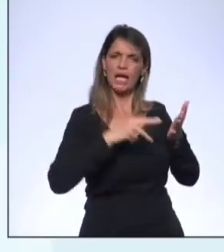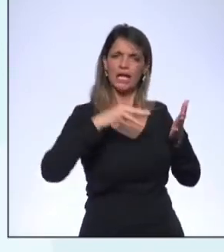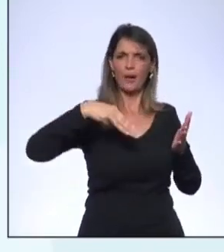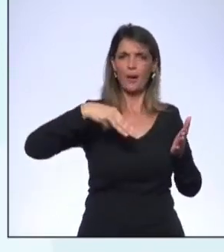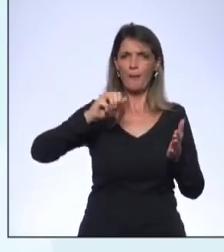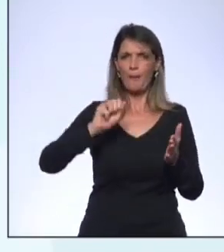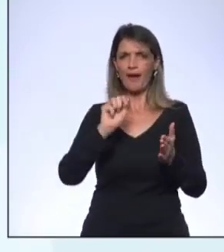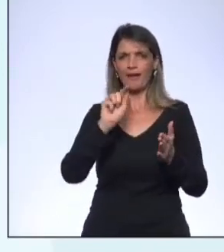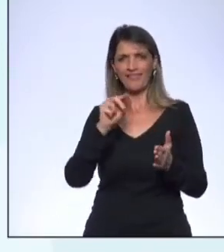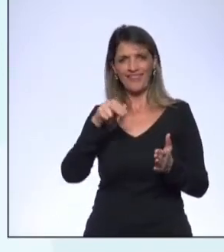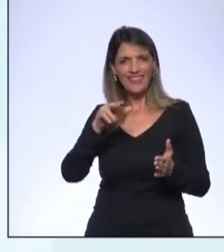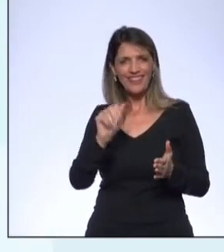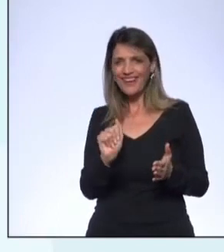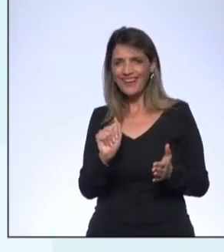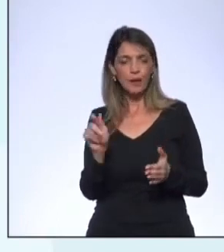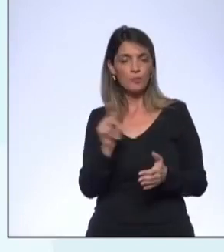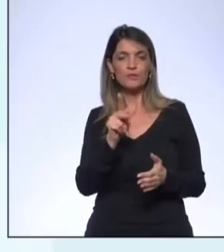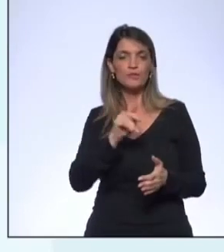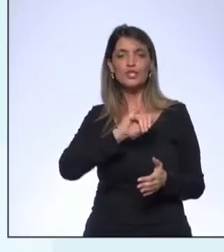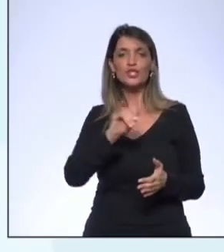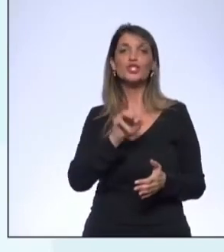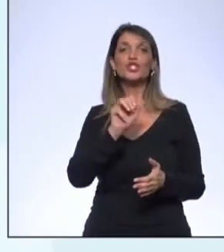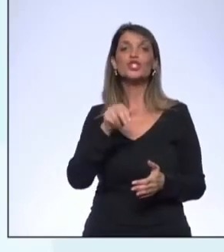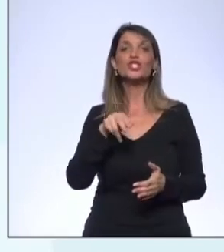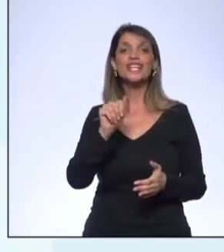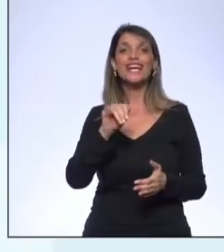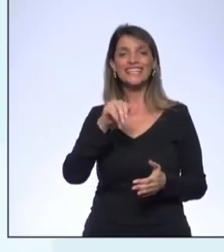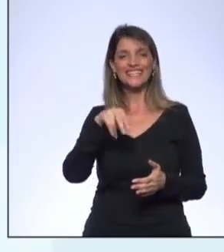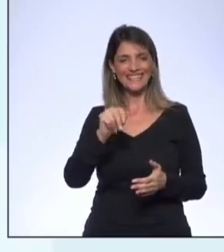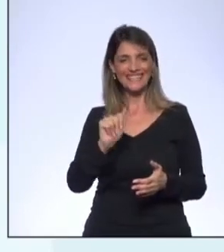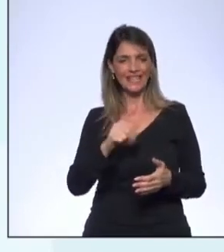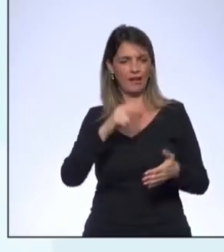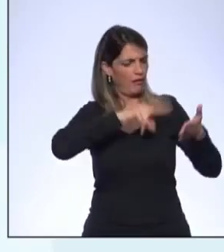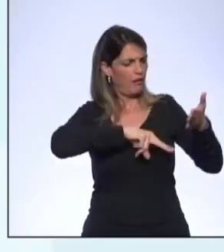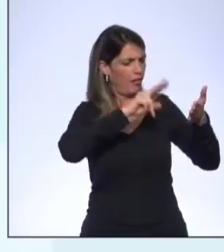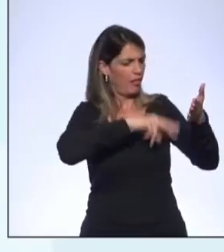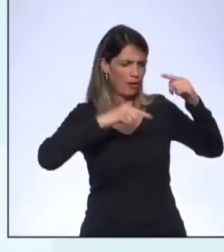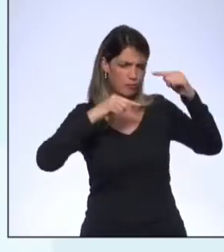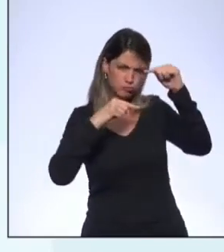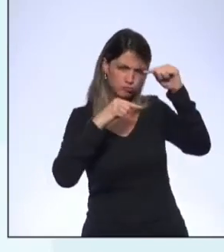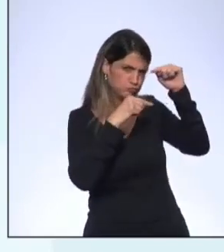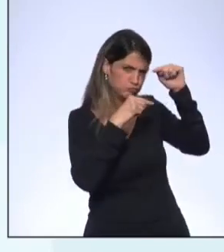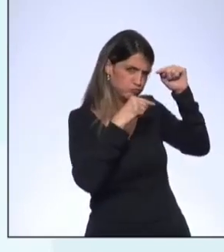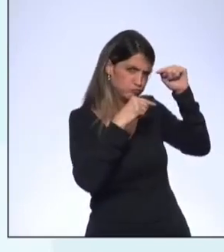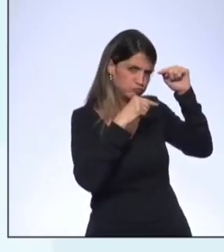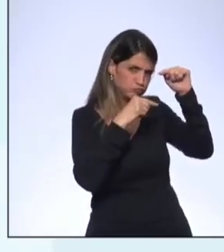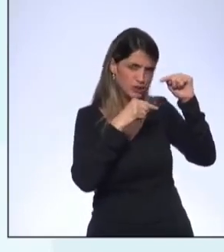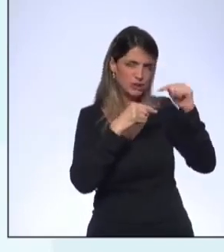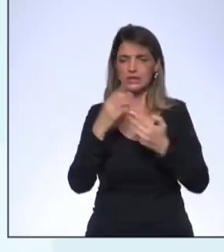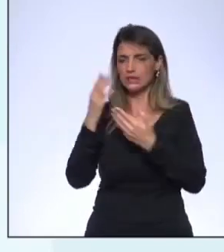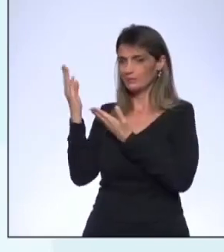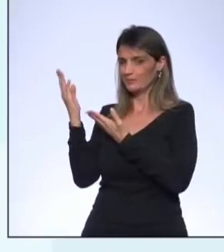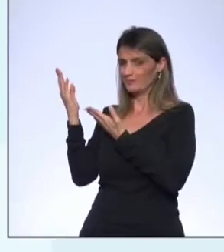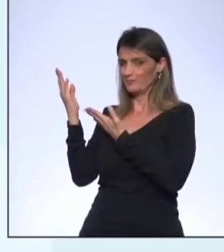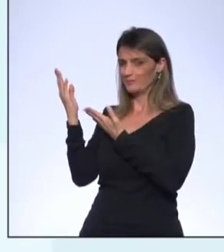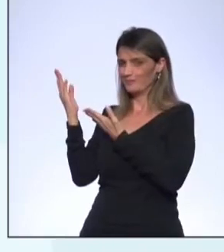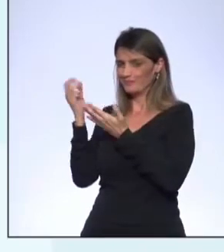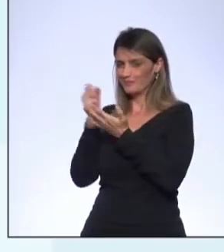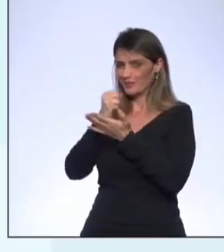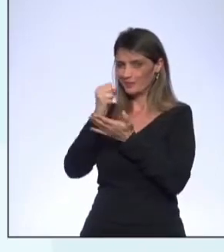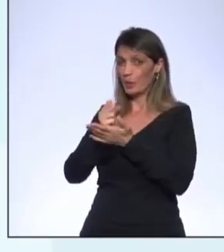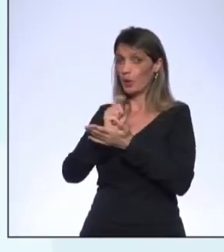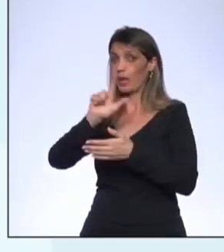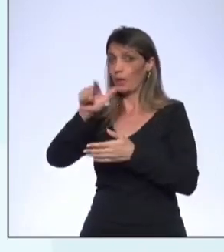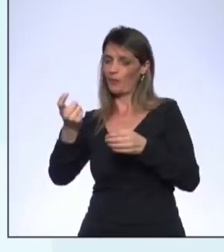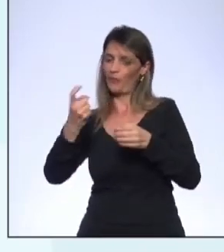nossa amiga professora Janaína dar uma lida nesse pequeno trechinho extraído desse documento e depois eu volto explicando